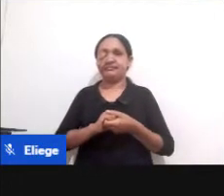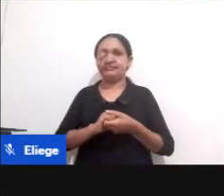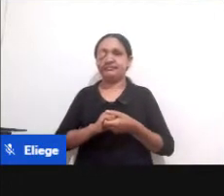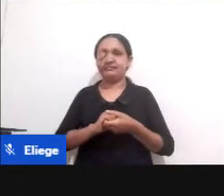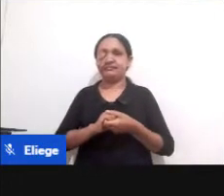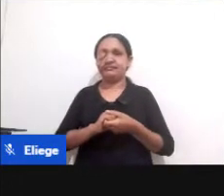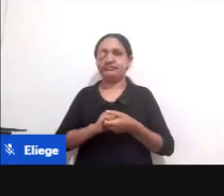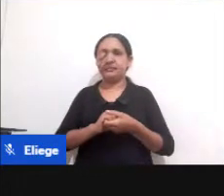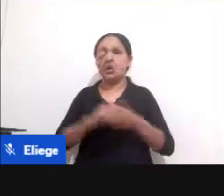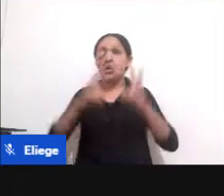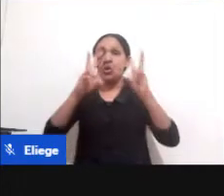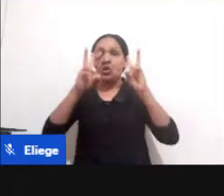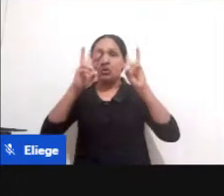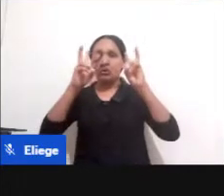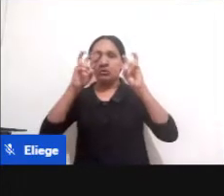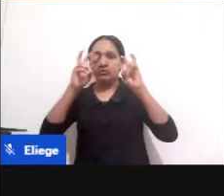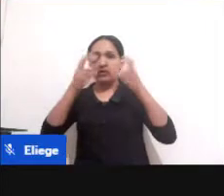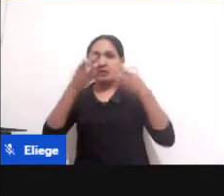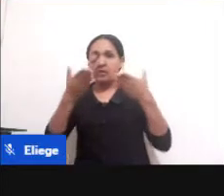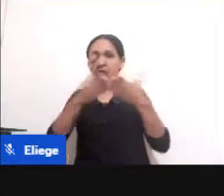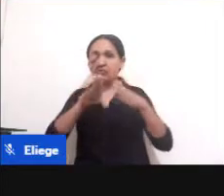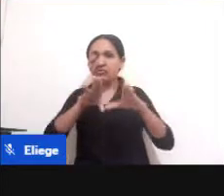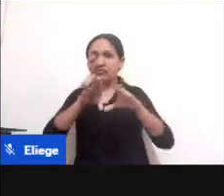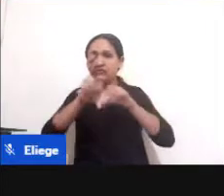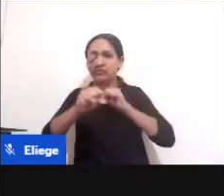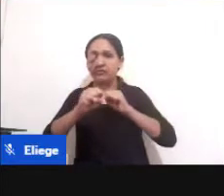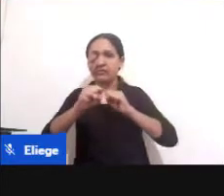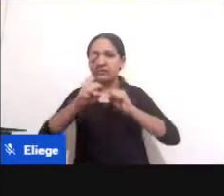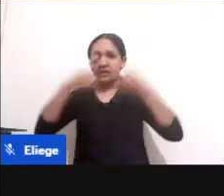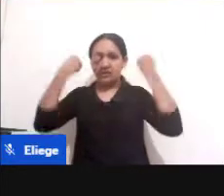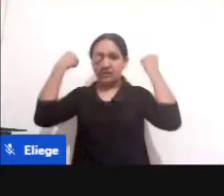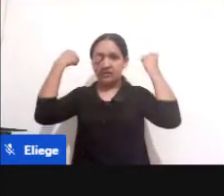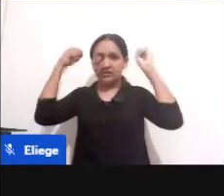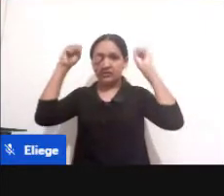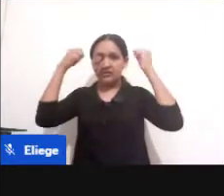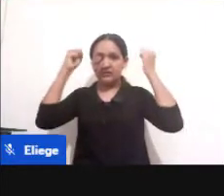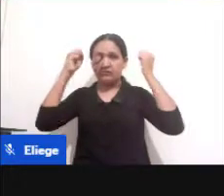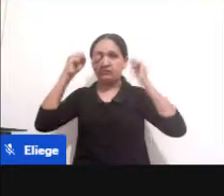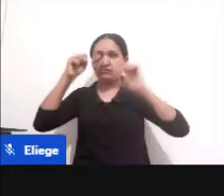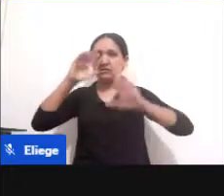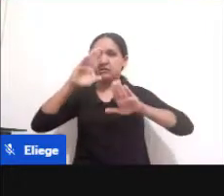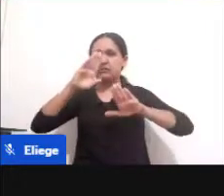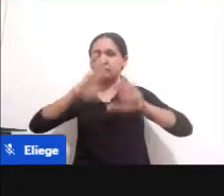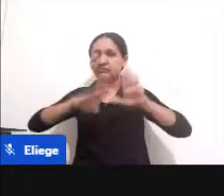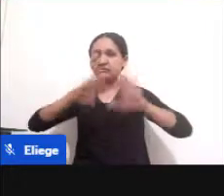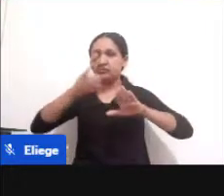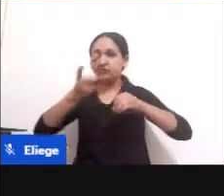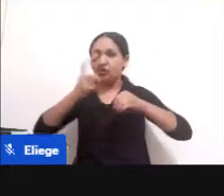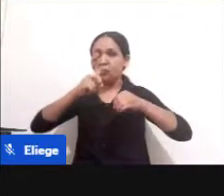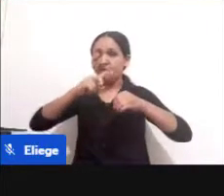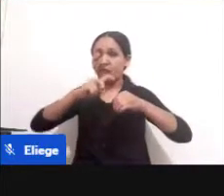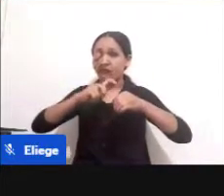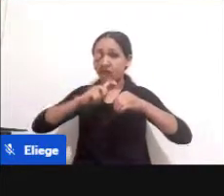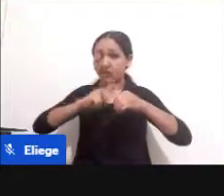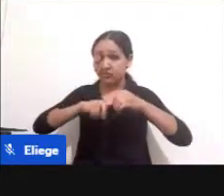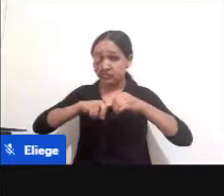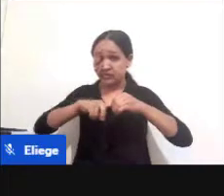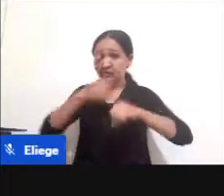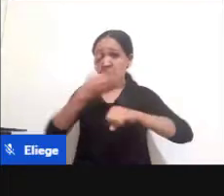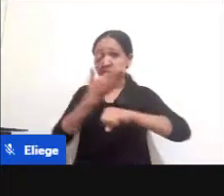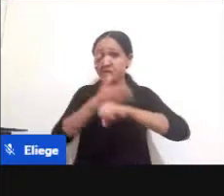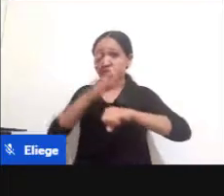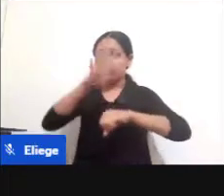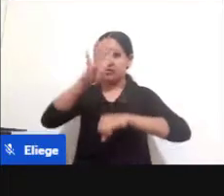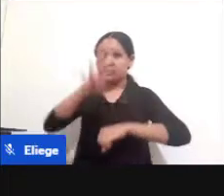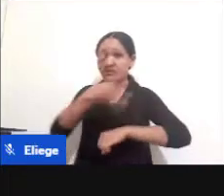Então, o tema da nossa formação é Educação Física e as possibilidades no retorno à prática escalonada nos